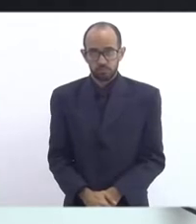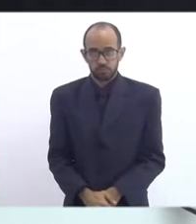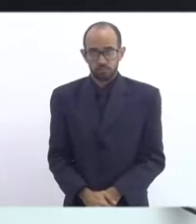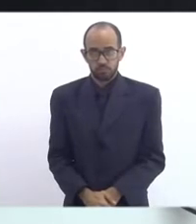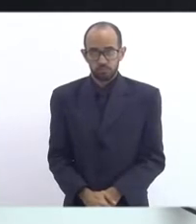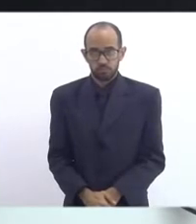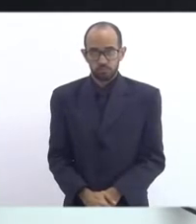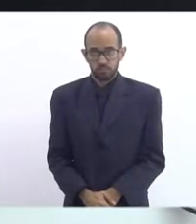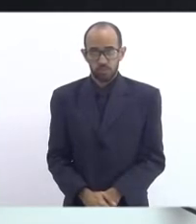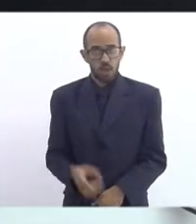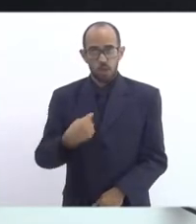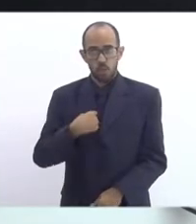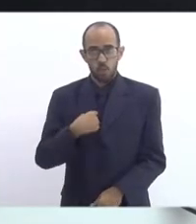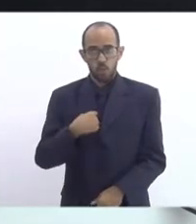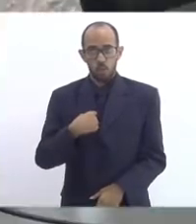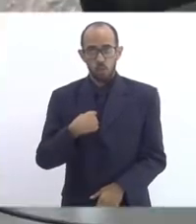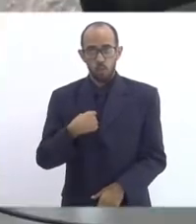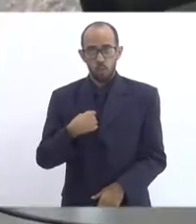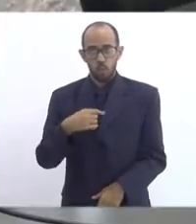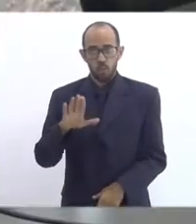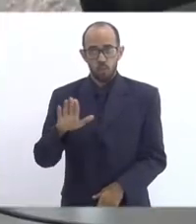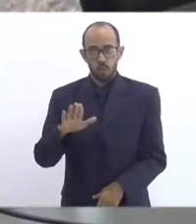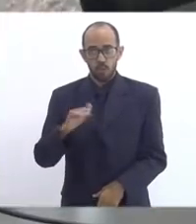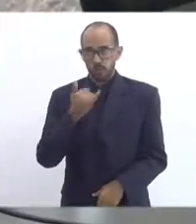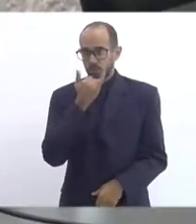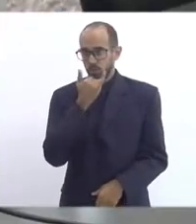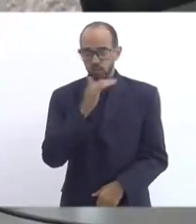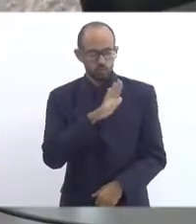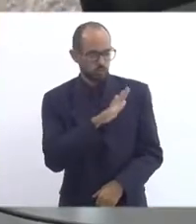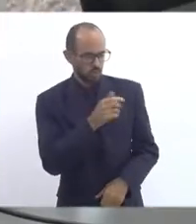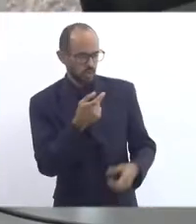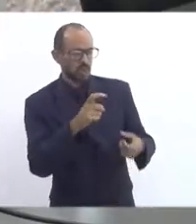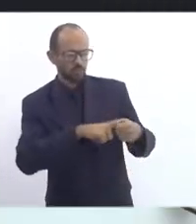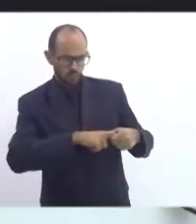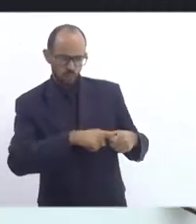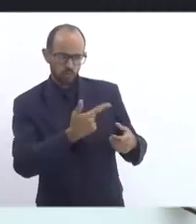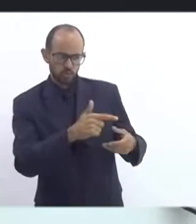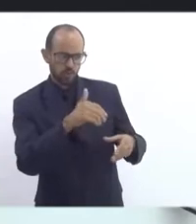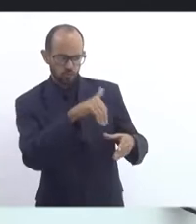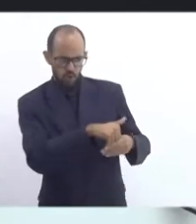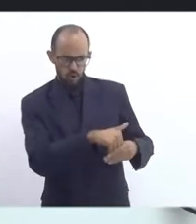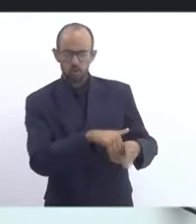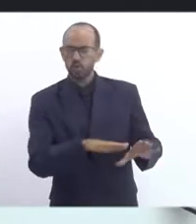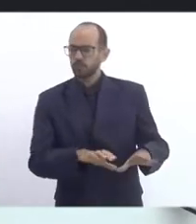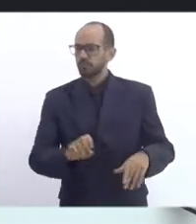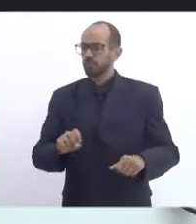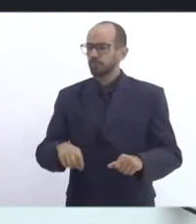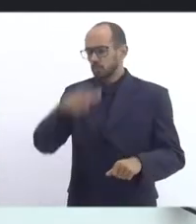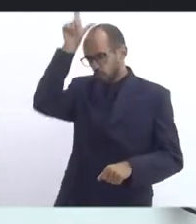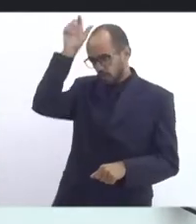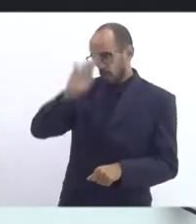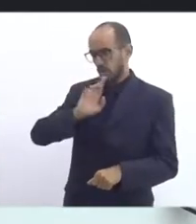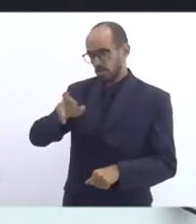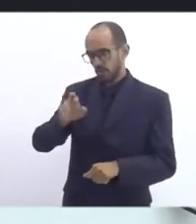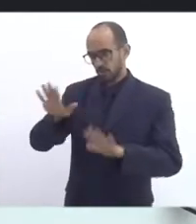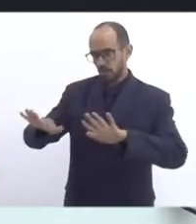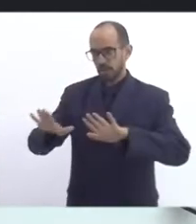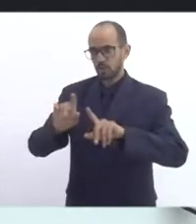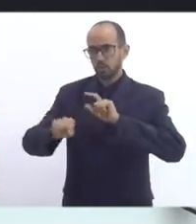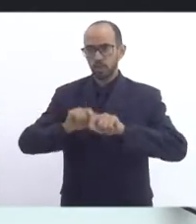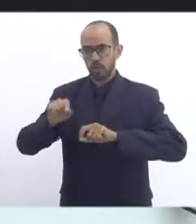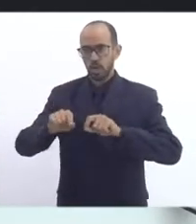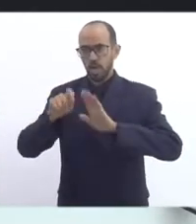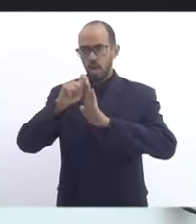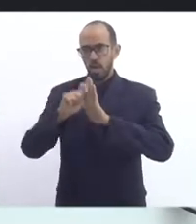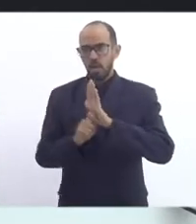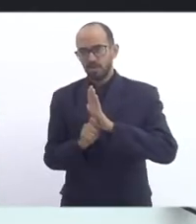Não, eu não dei. Eu devolvi sem voto. Devolveu sem voto. Mas olha só. É que a redação